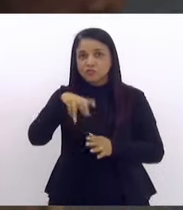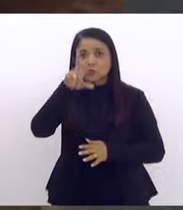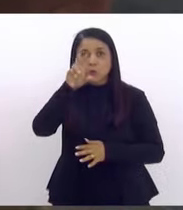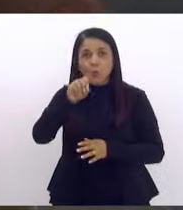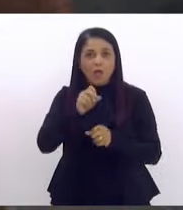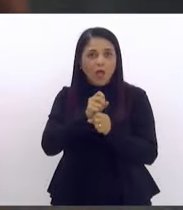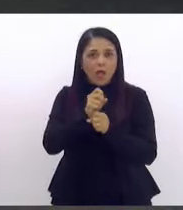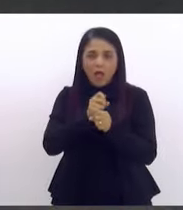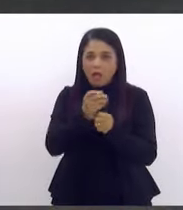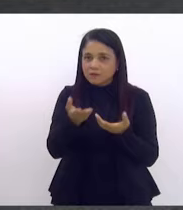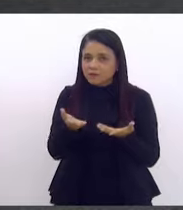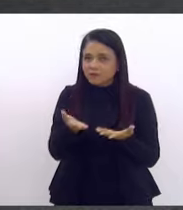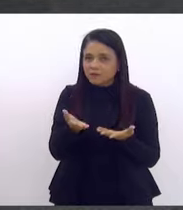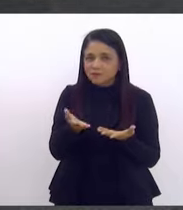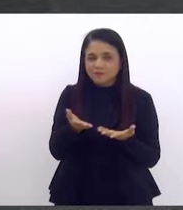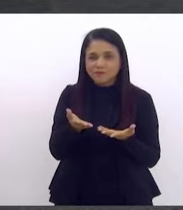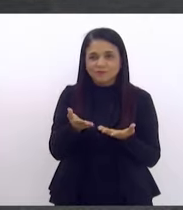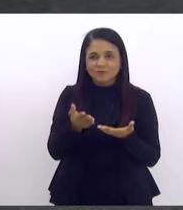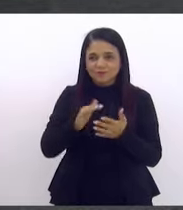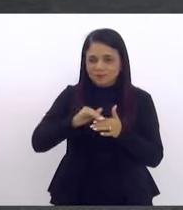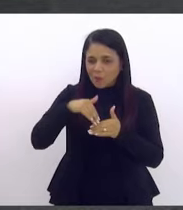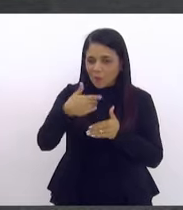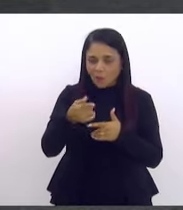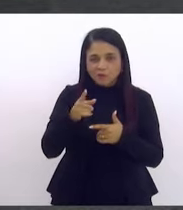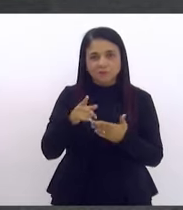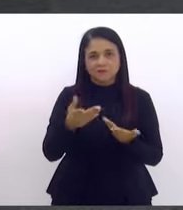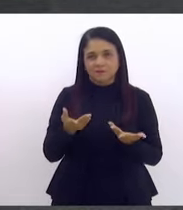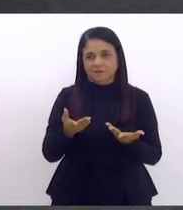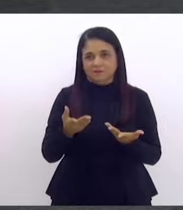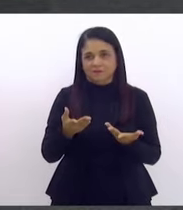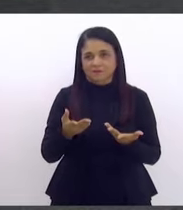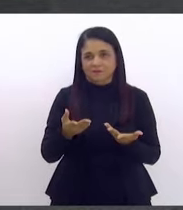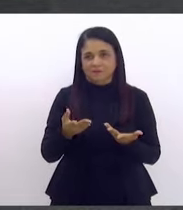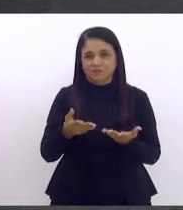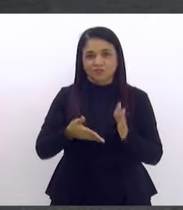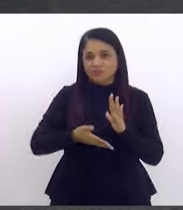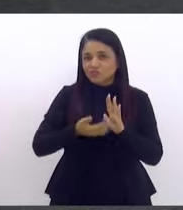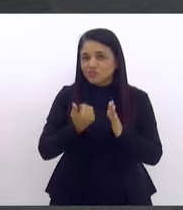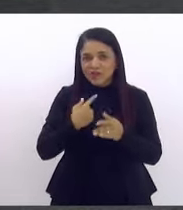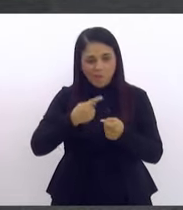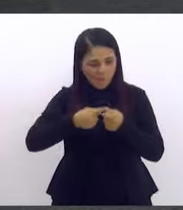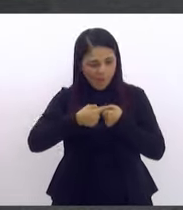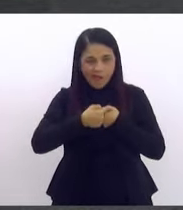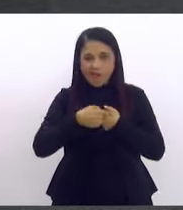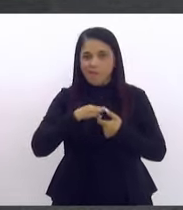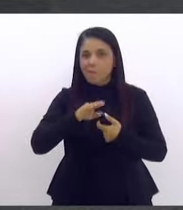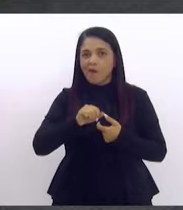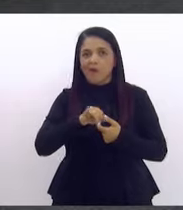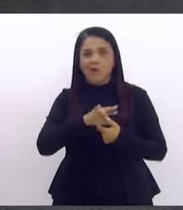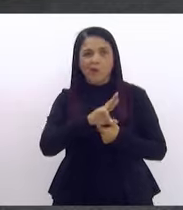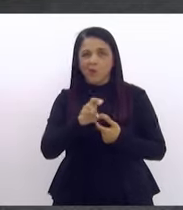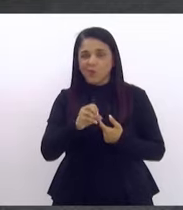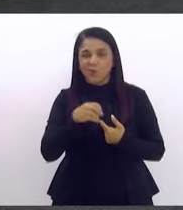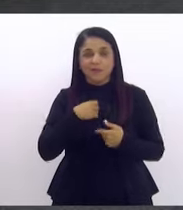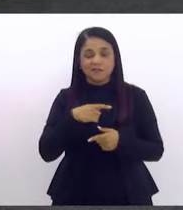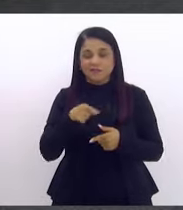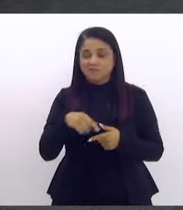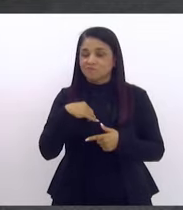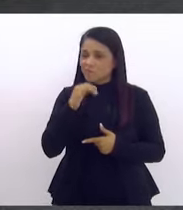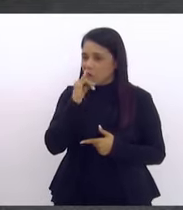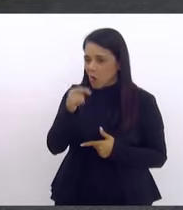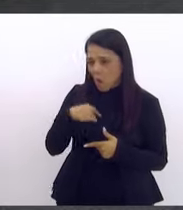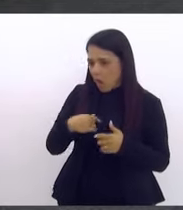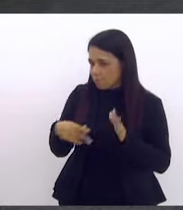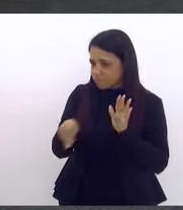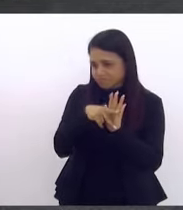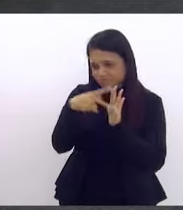depois, e dizer que aquilo, dizer para o município o seguinte, isto já não lhe pertence mais. Esse pequeno bairro